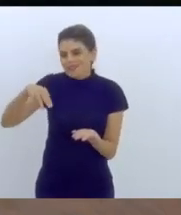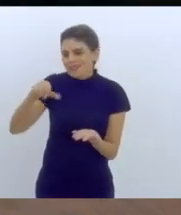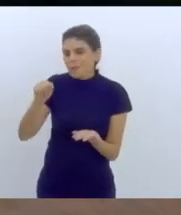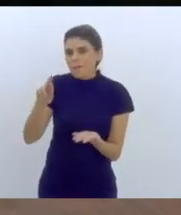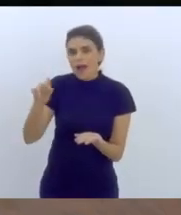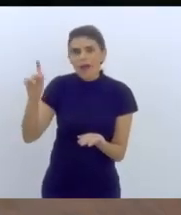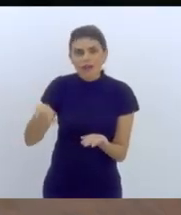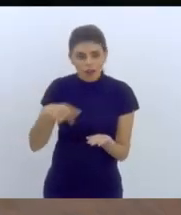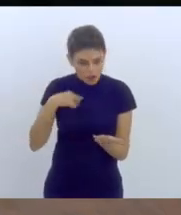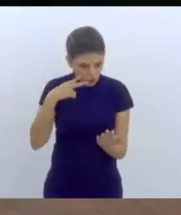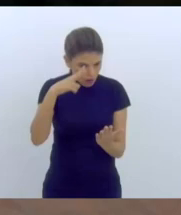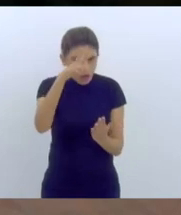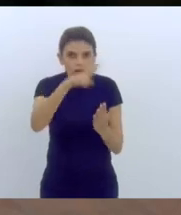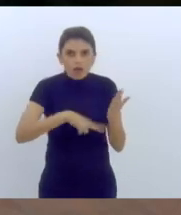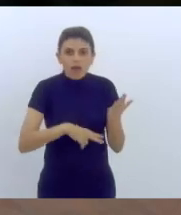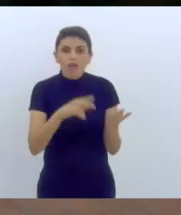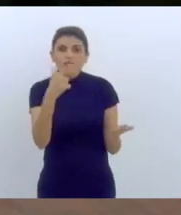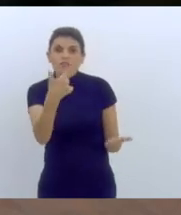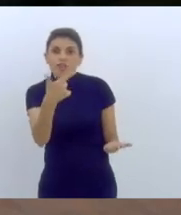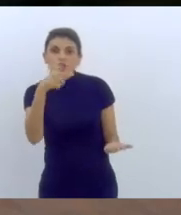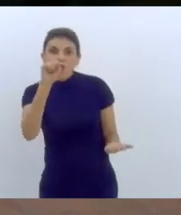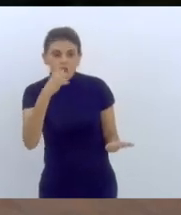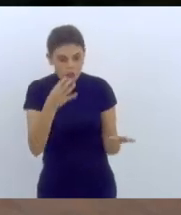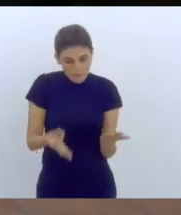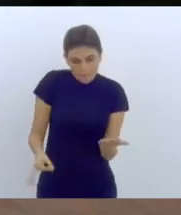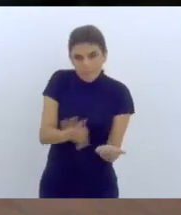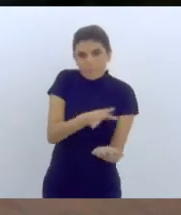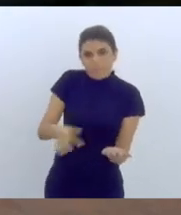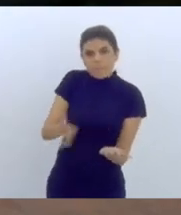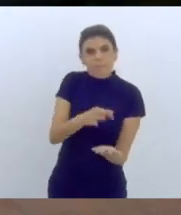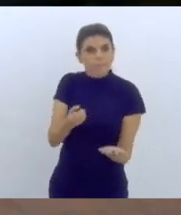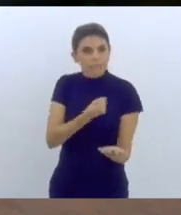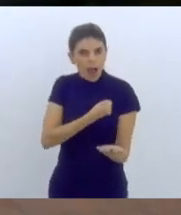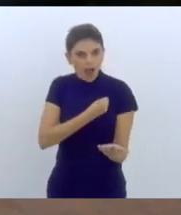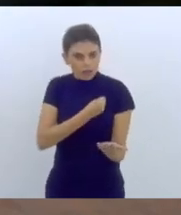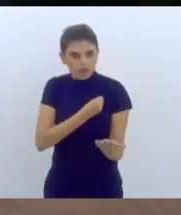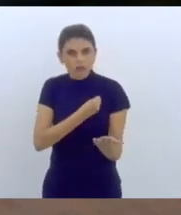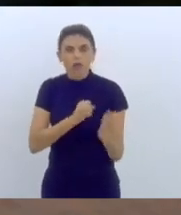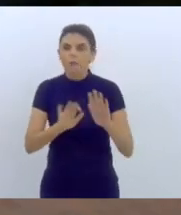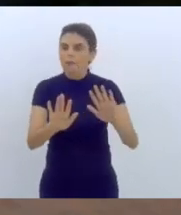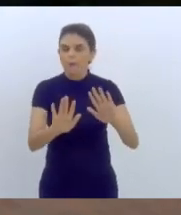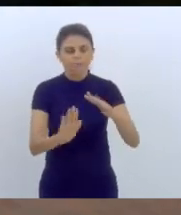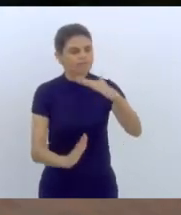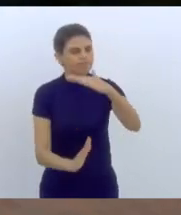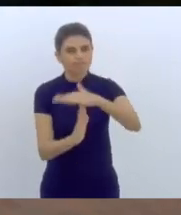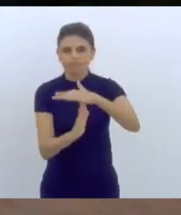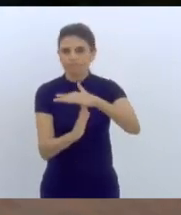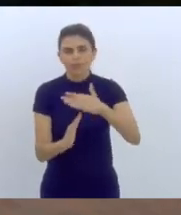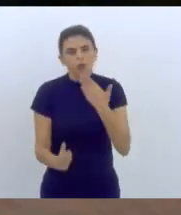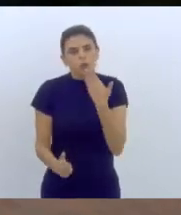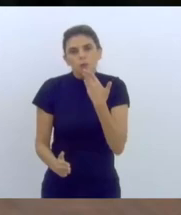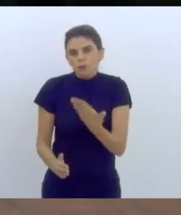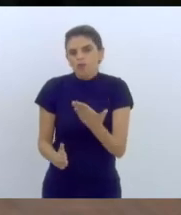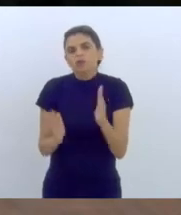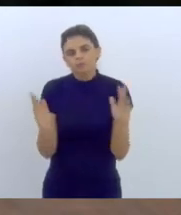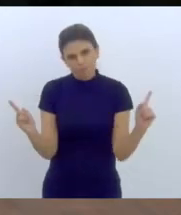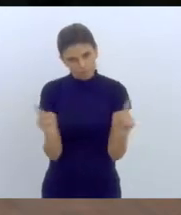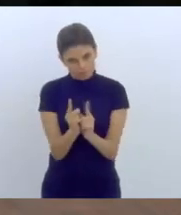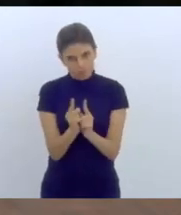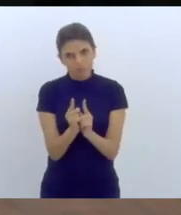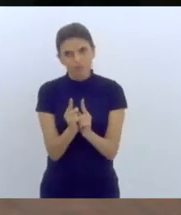Pobel, as 28 páginas desse relatório, nós entendemos... Nobre deputado, peço que o senhor caminhe para a